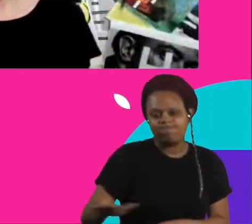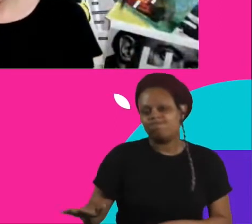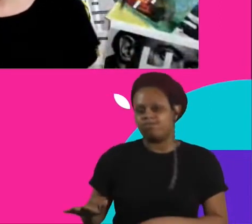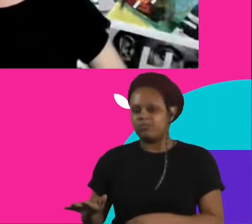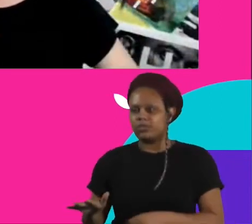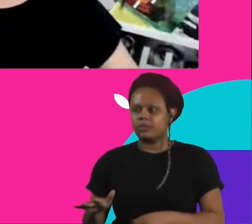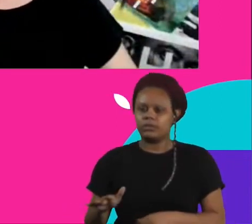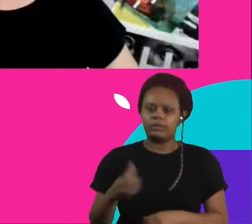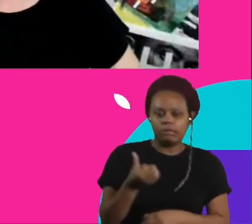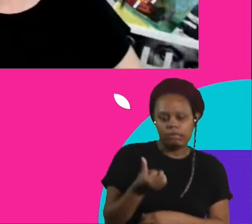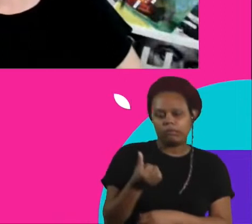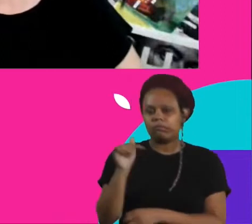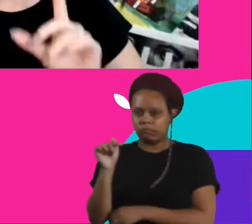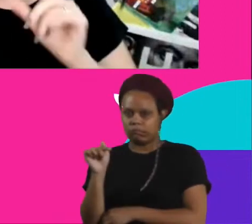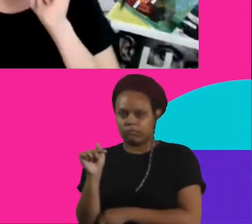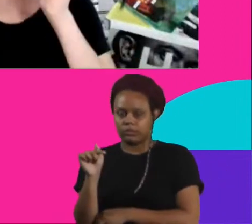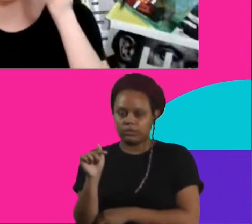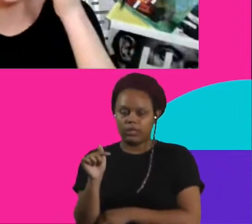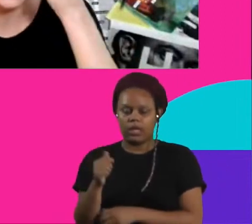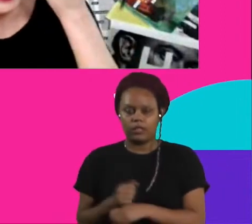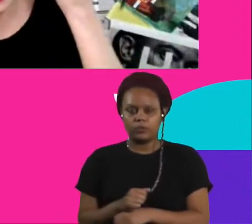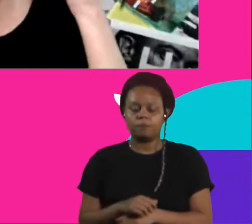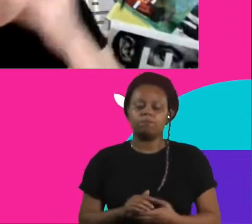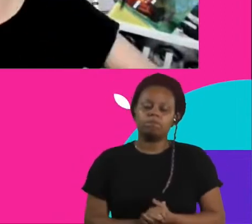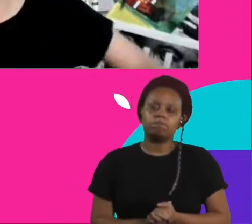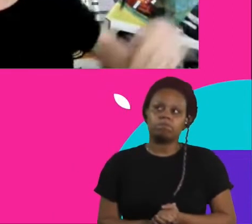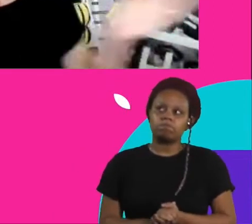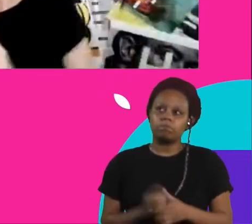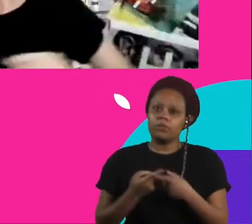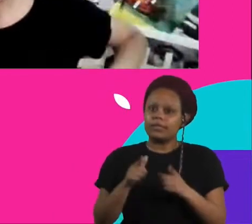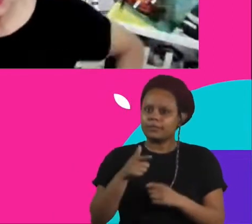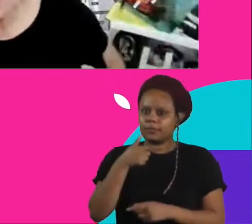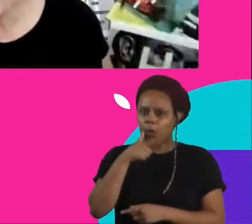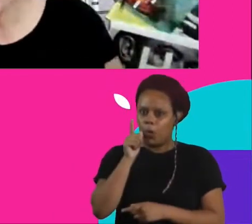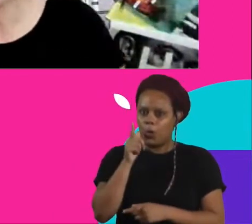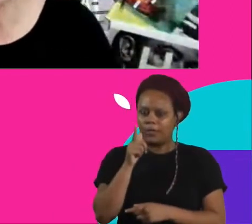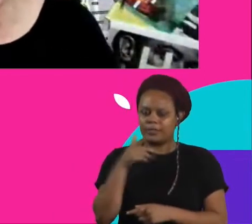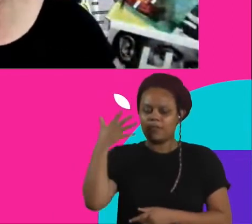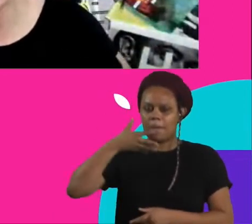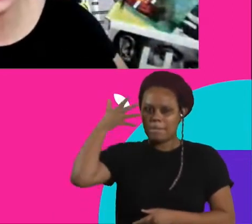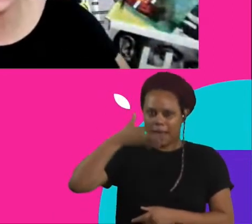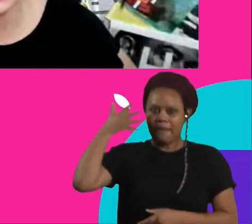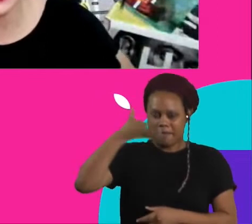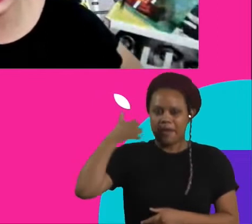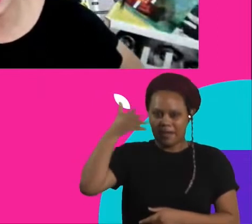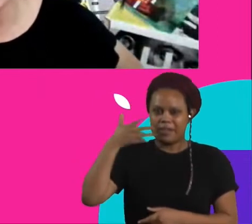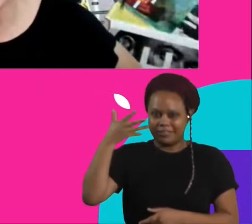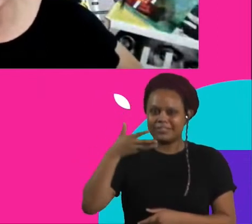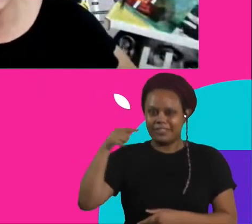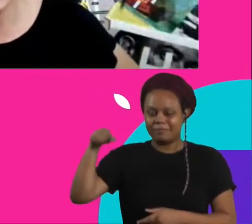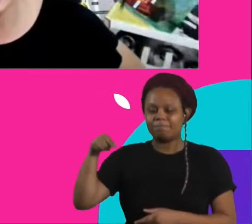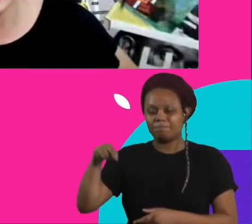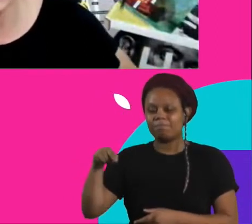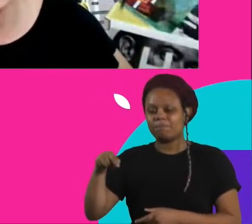aí eu sempre me pergunto, porque, aliás, ontem eu estava dando uma palestra num colégio aqui, e aí os pais. Vou comprar todos os livros que